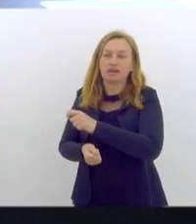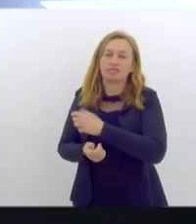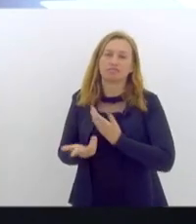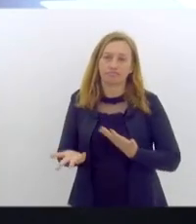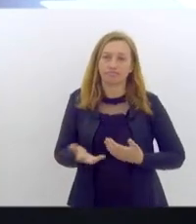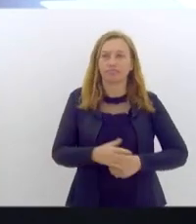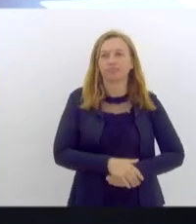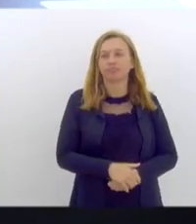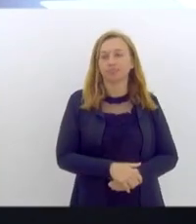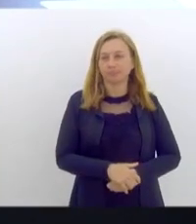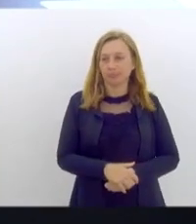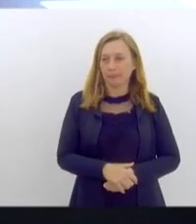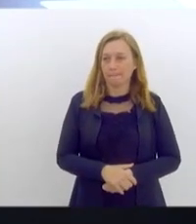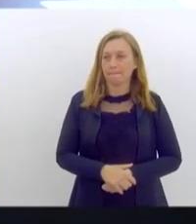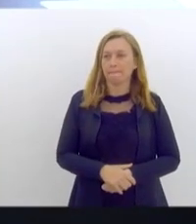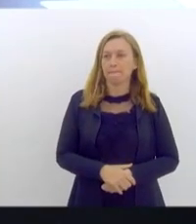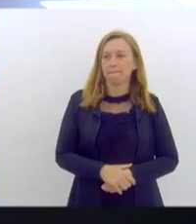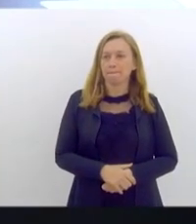social